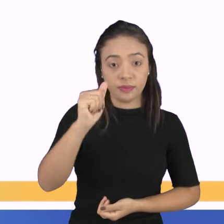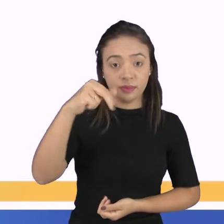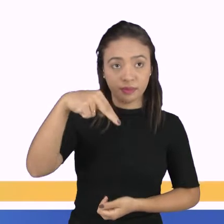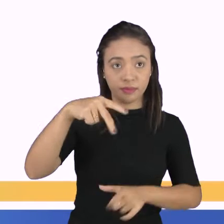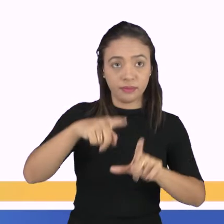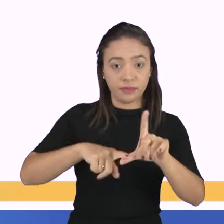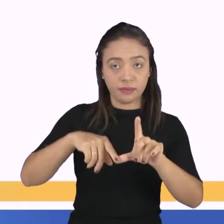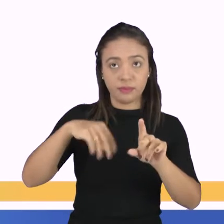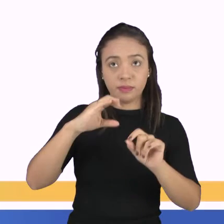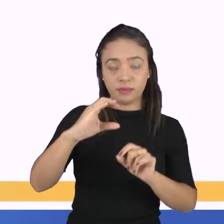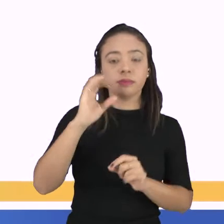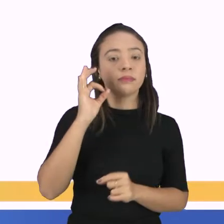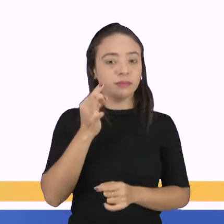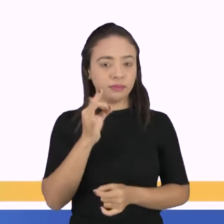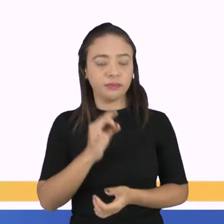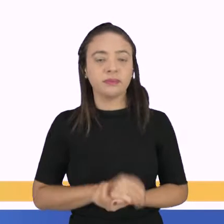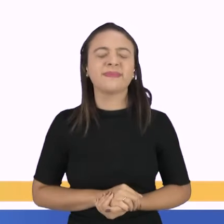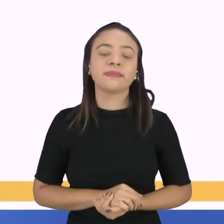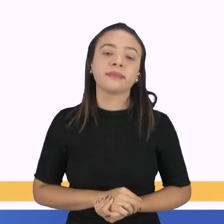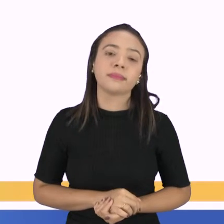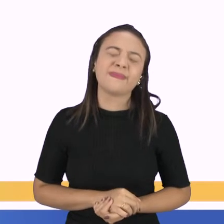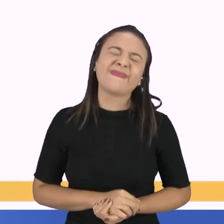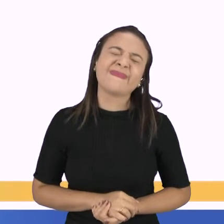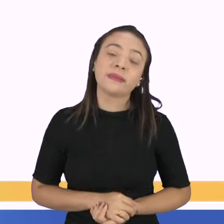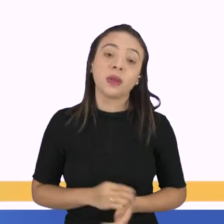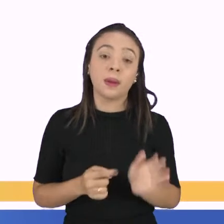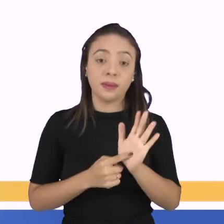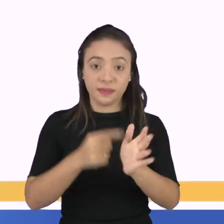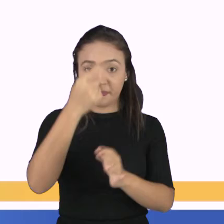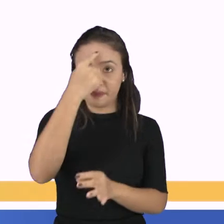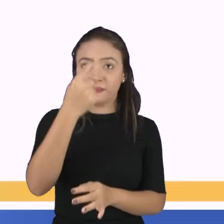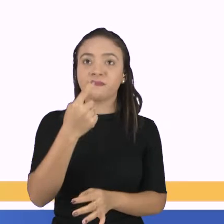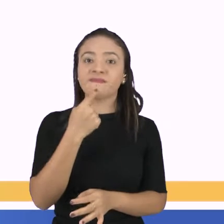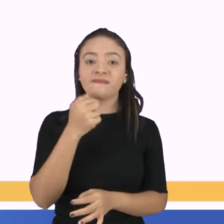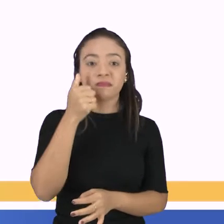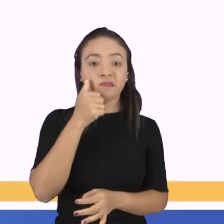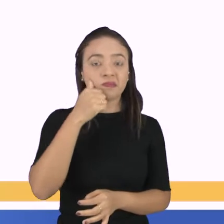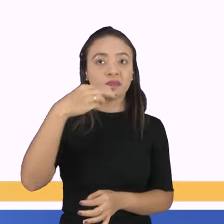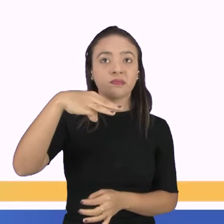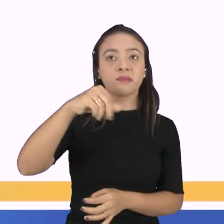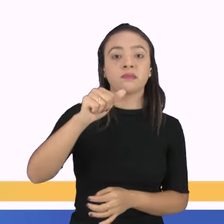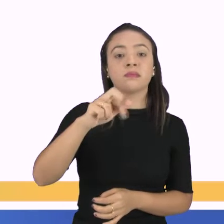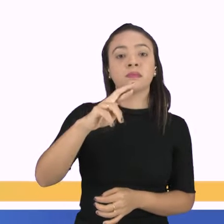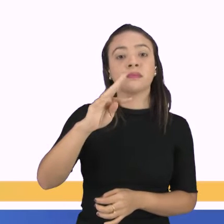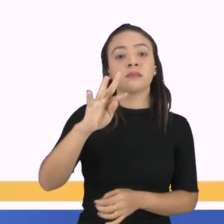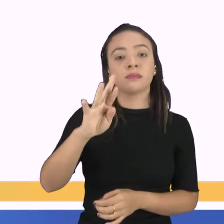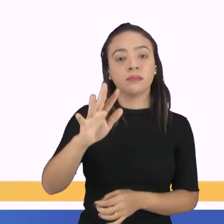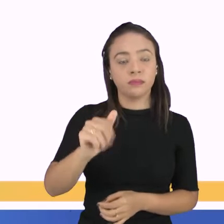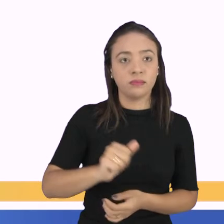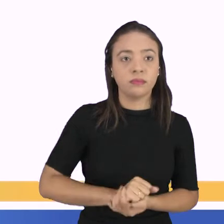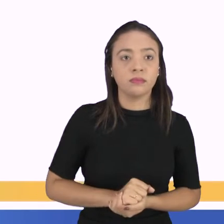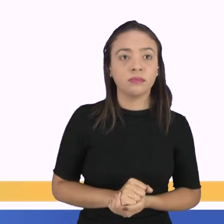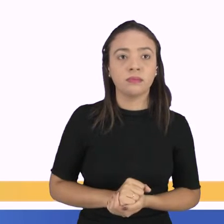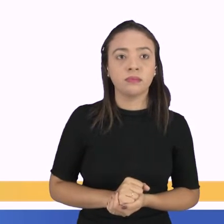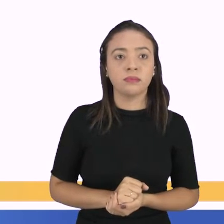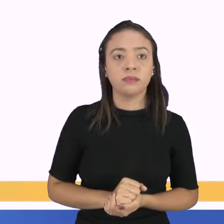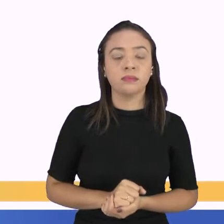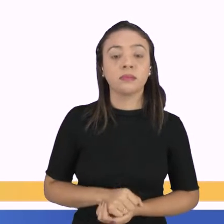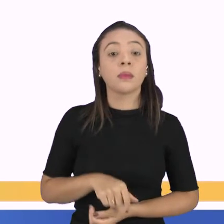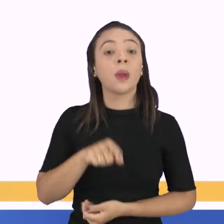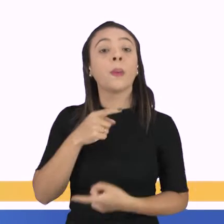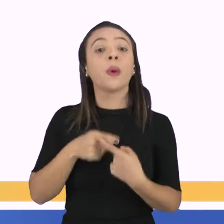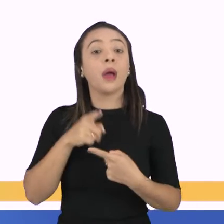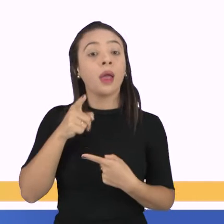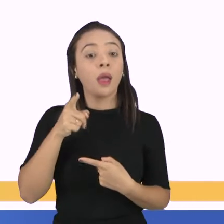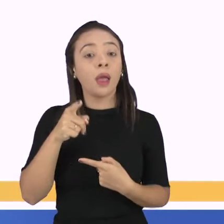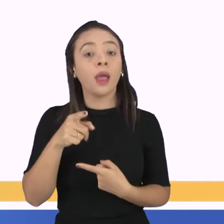até a imagem da Marta para vocês, que foi um dos exemplos que nós vimos durante a aula, né? Marta can play soccer.